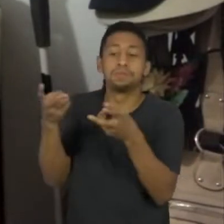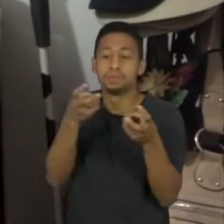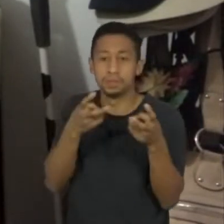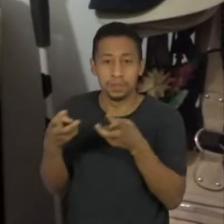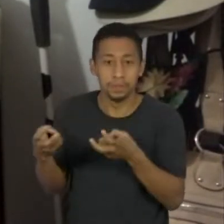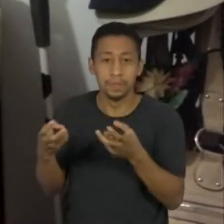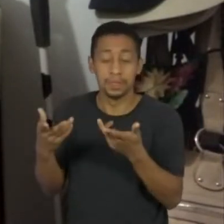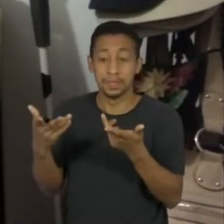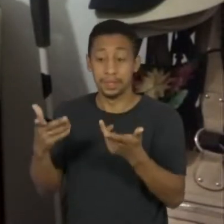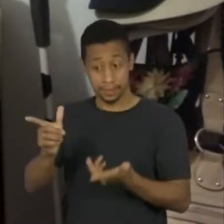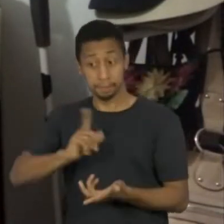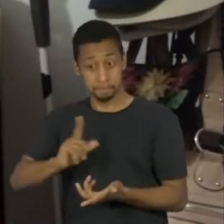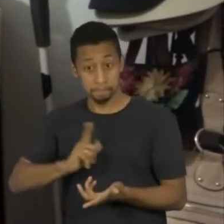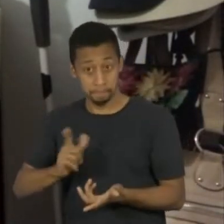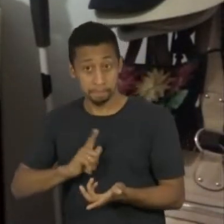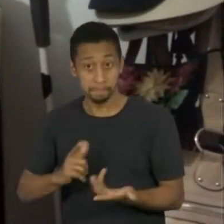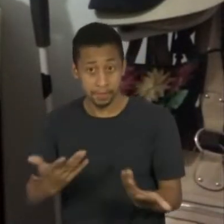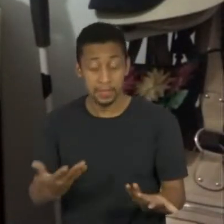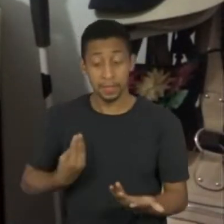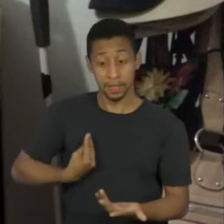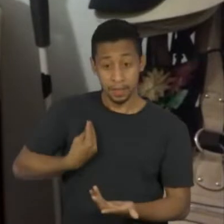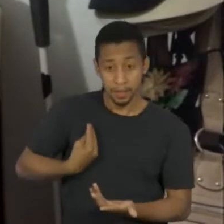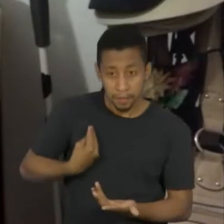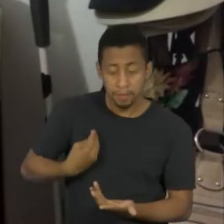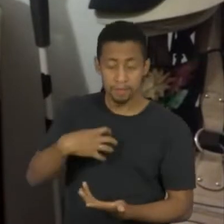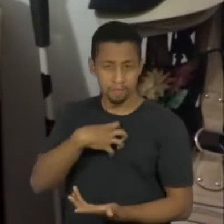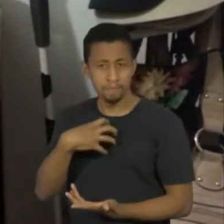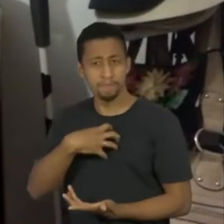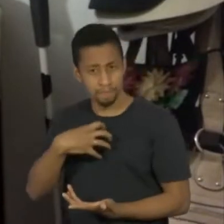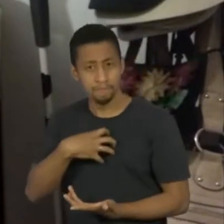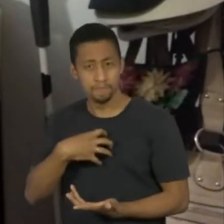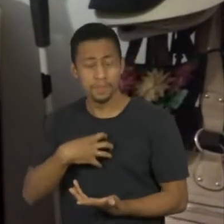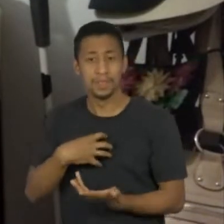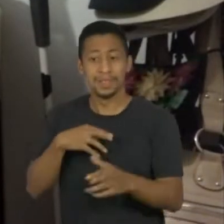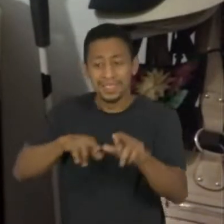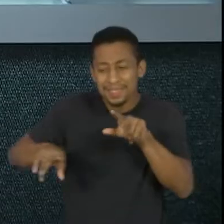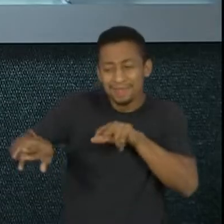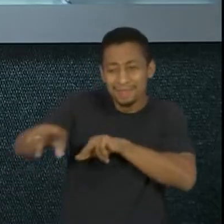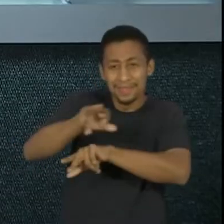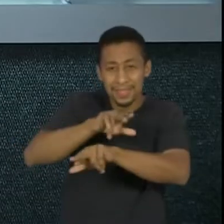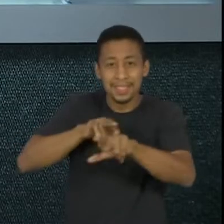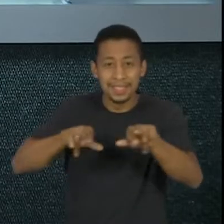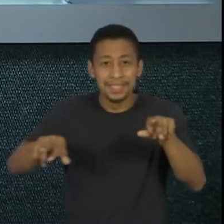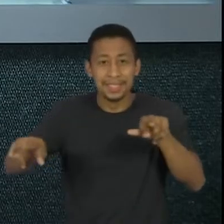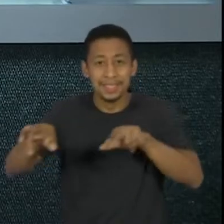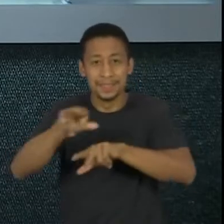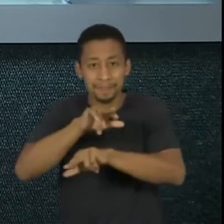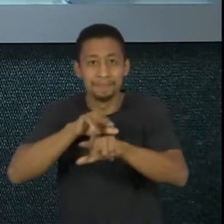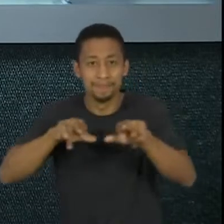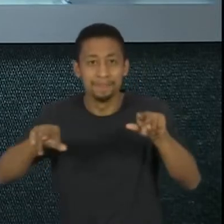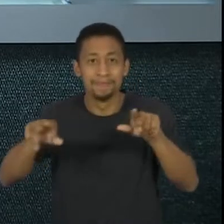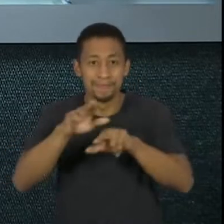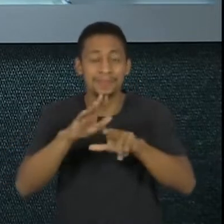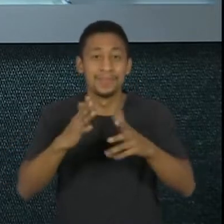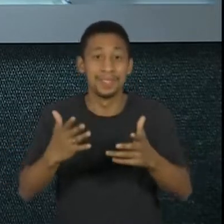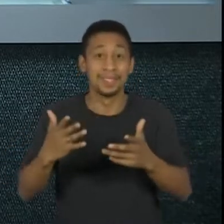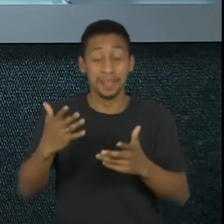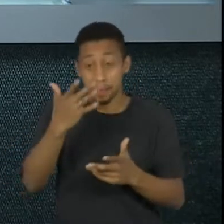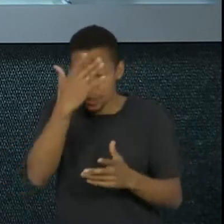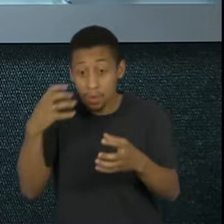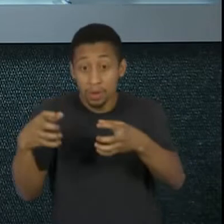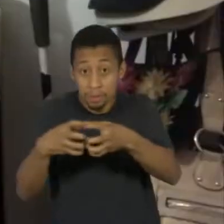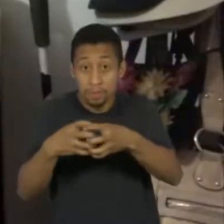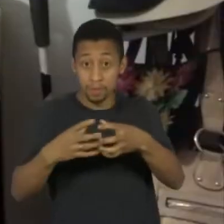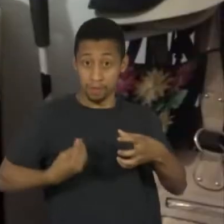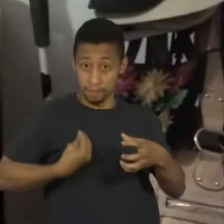a sua maneira de atuar na vida, né? As diferenças são simplesmente diferenças e a gente convive com elas e aprende a conviver